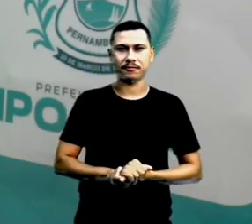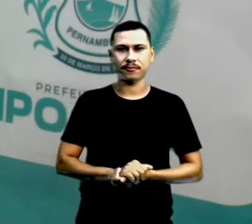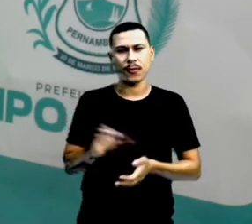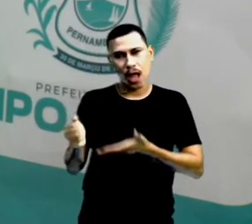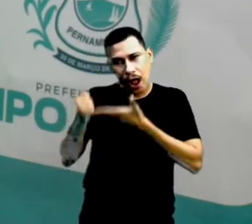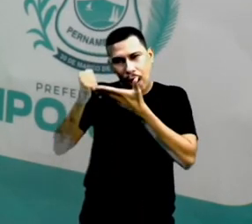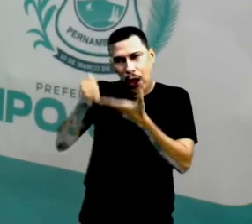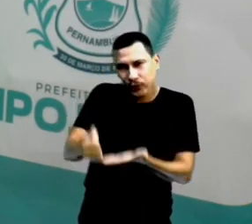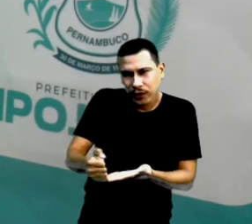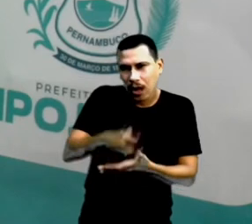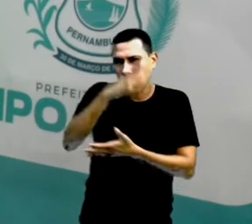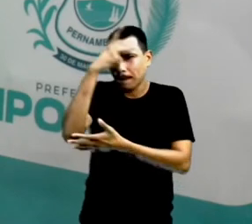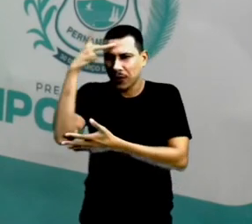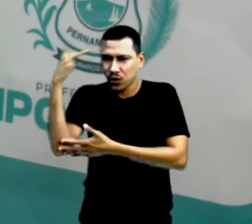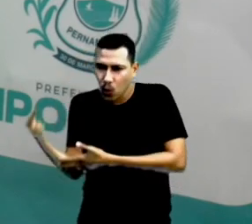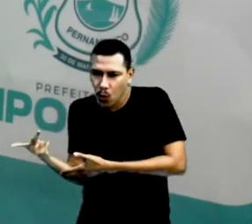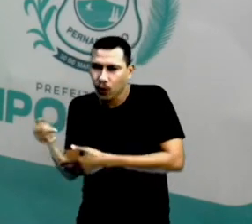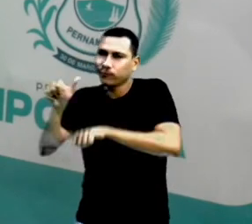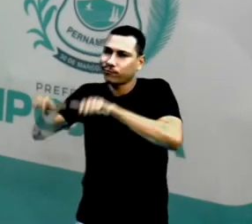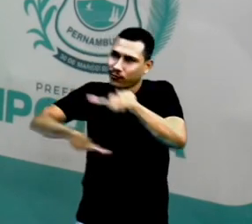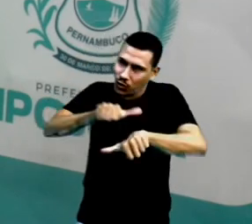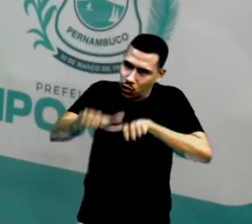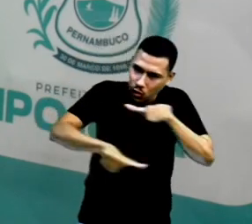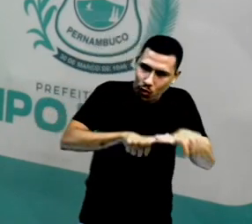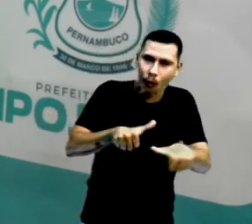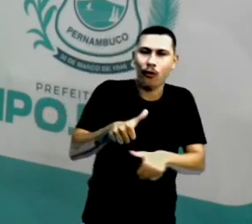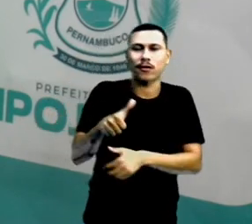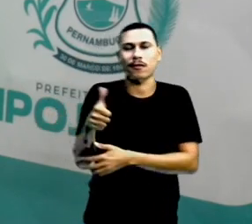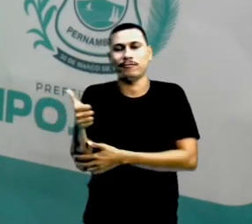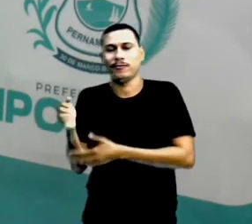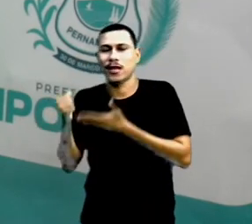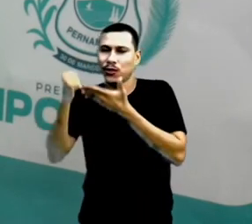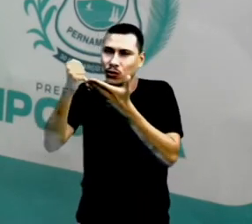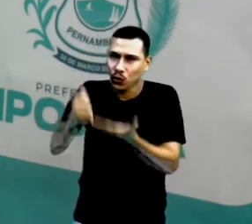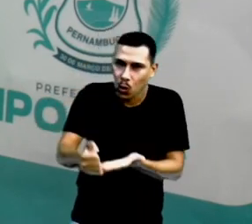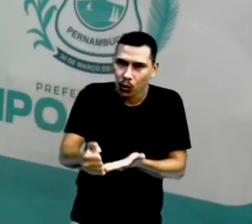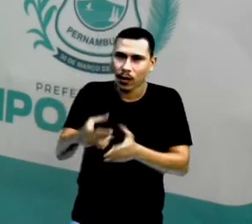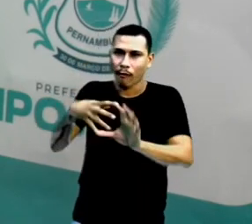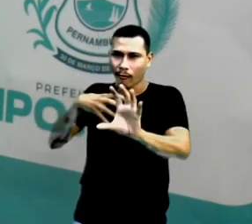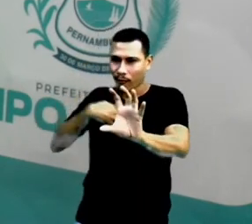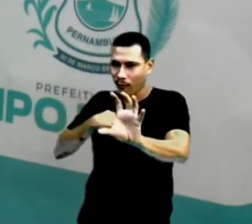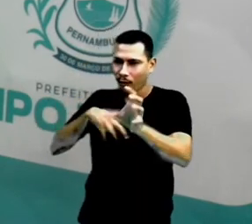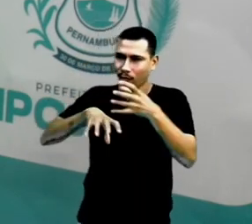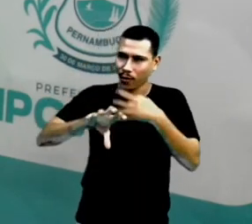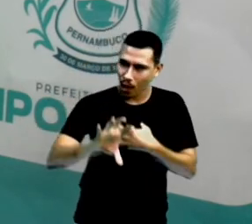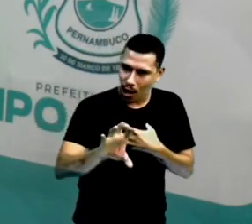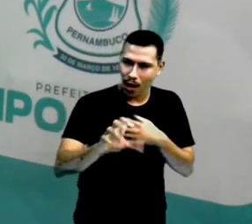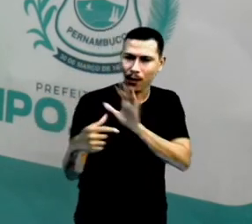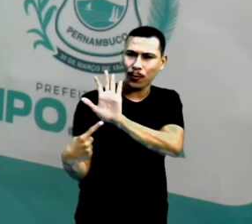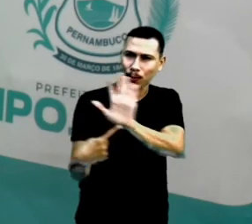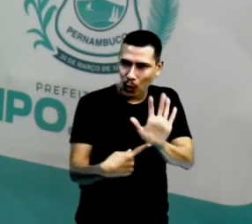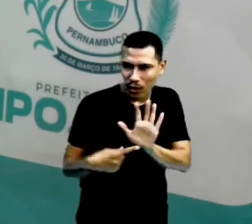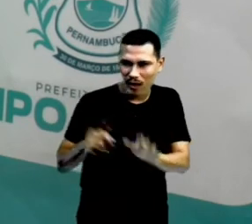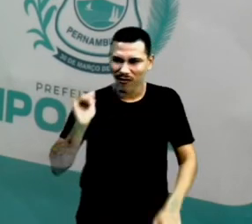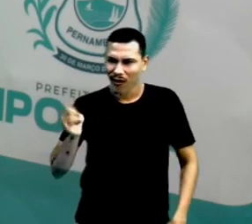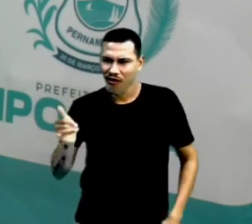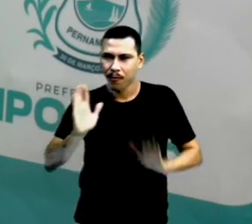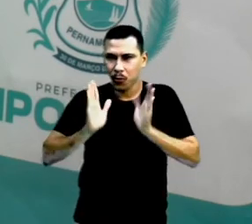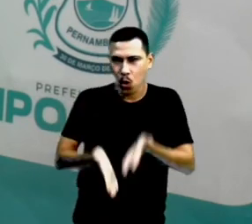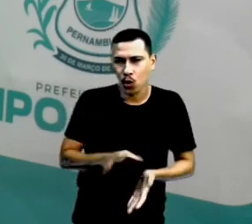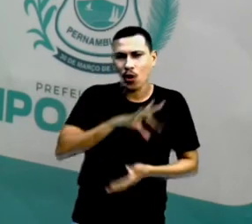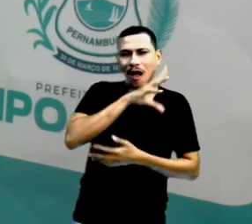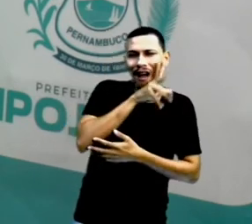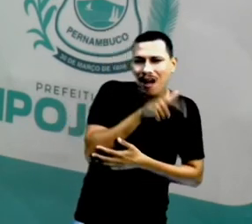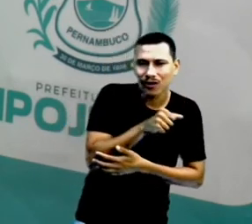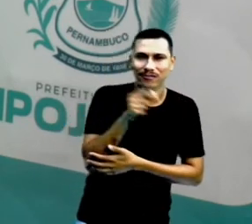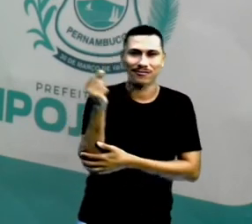Gentileza gera gentileza. Foi o que aconteceu na nossa fábula de hoje, O Leão